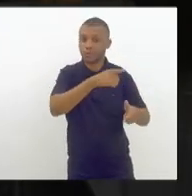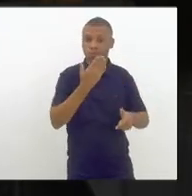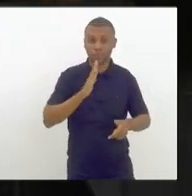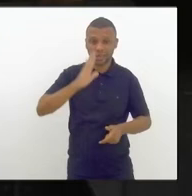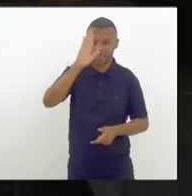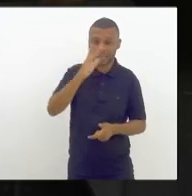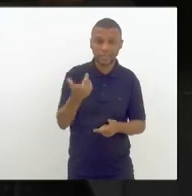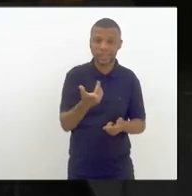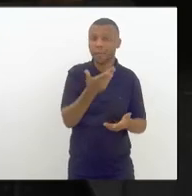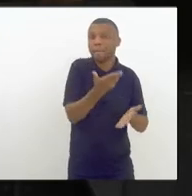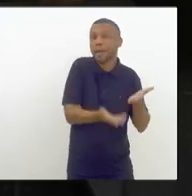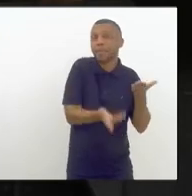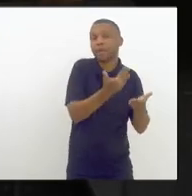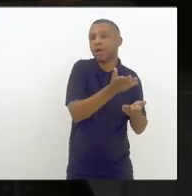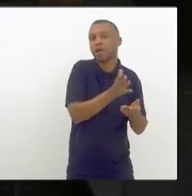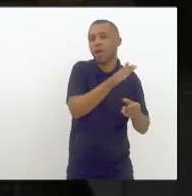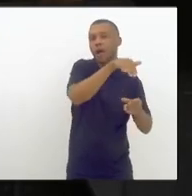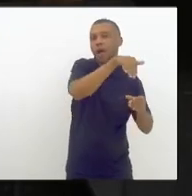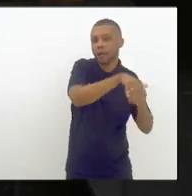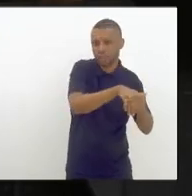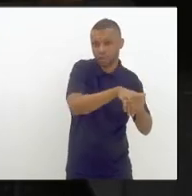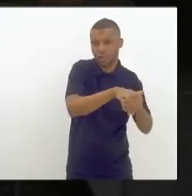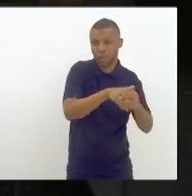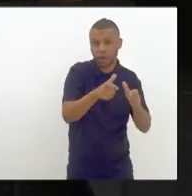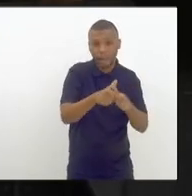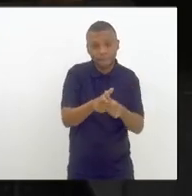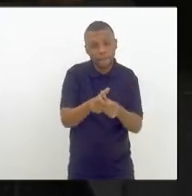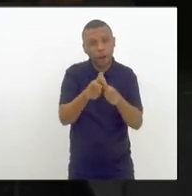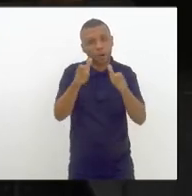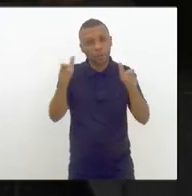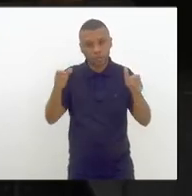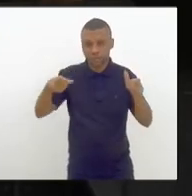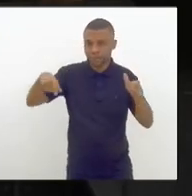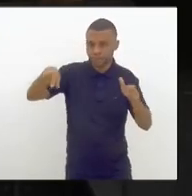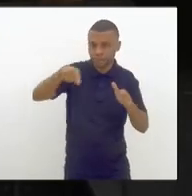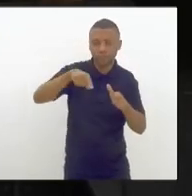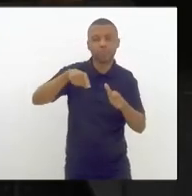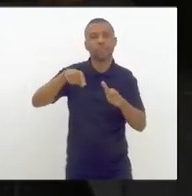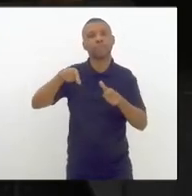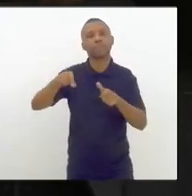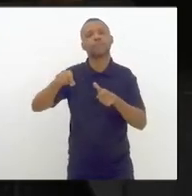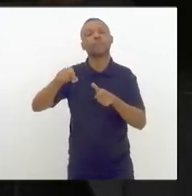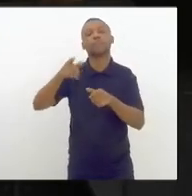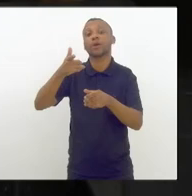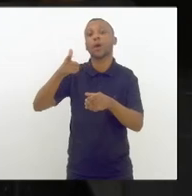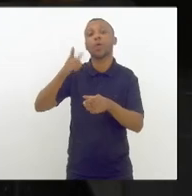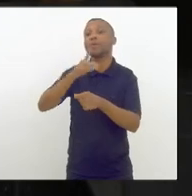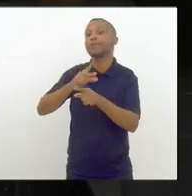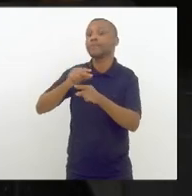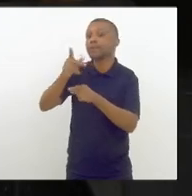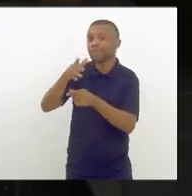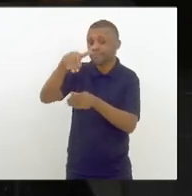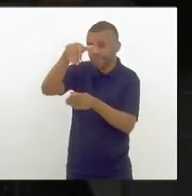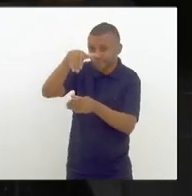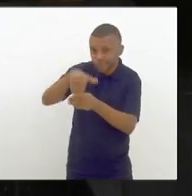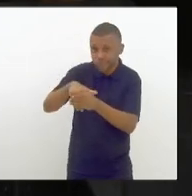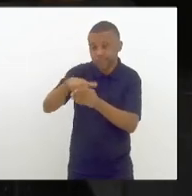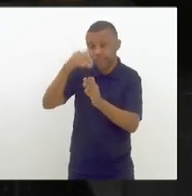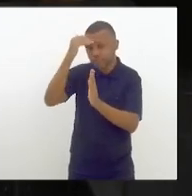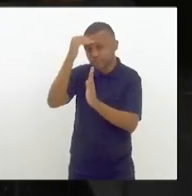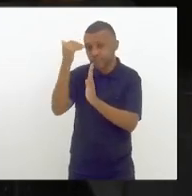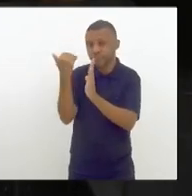dos que se elegeram o Fizeram no critério da legenda partidária e precisaram